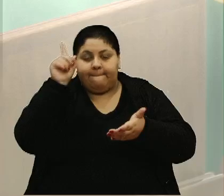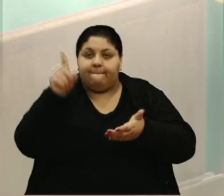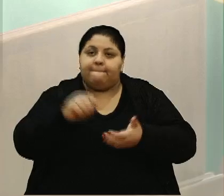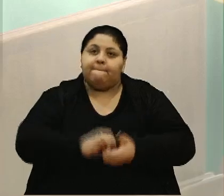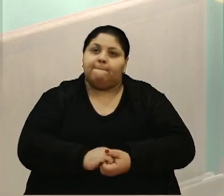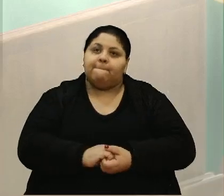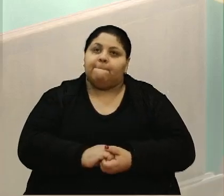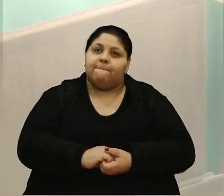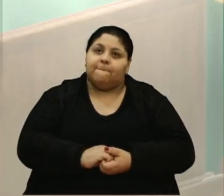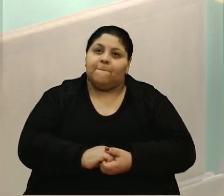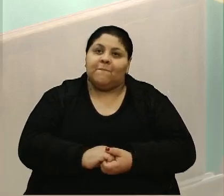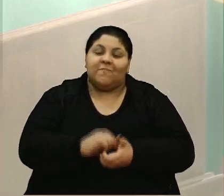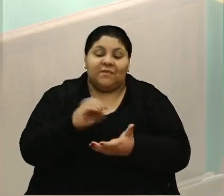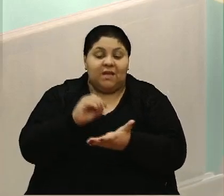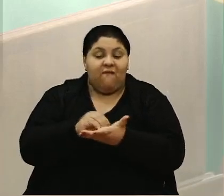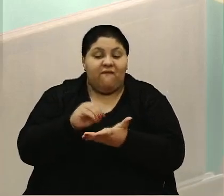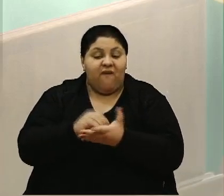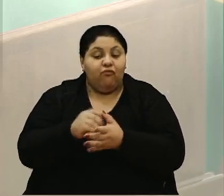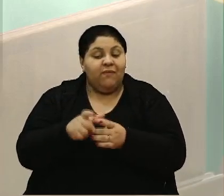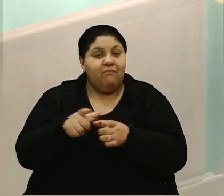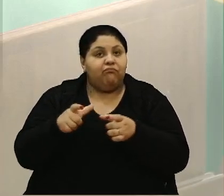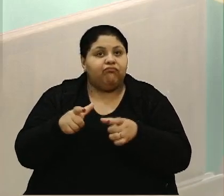e o déficit é muito grande.